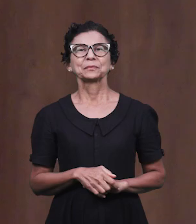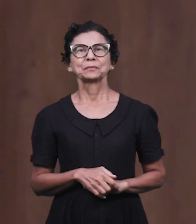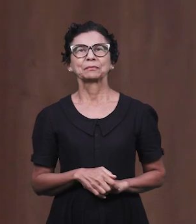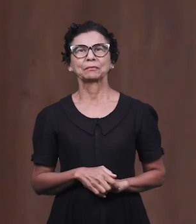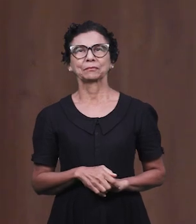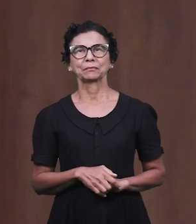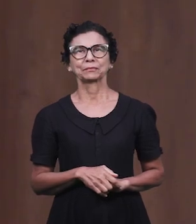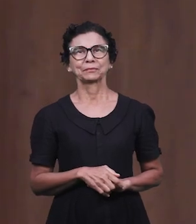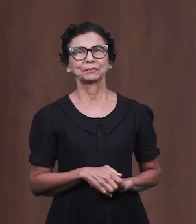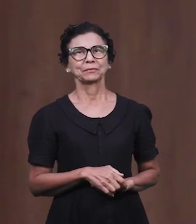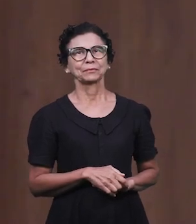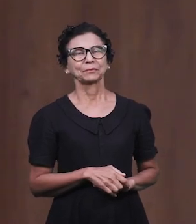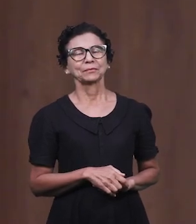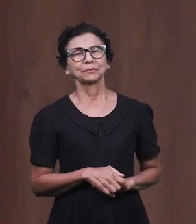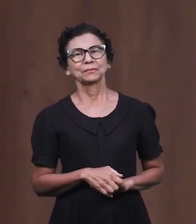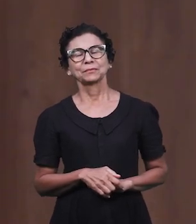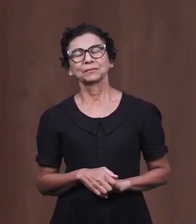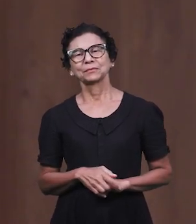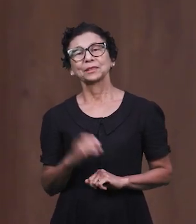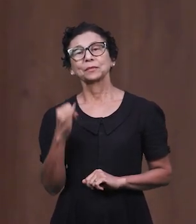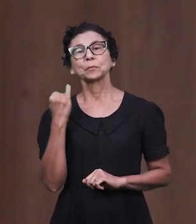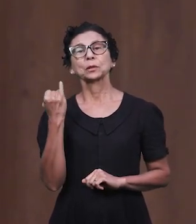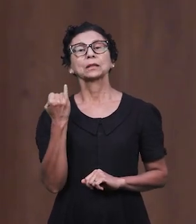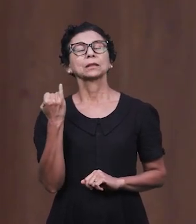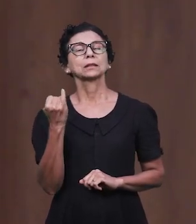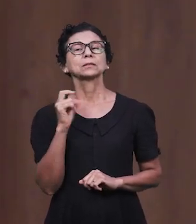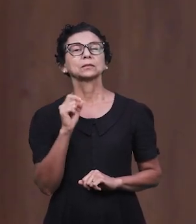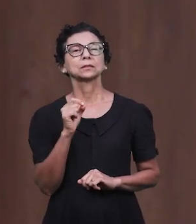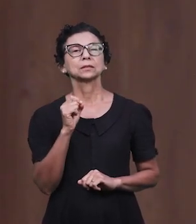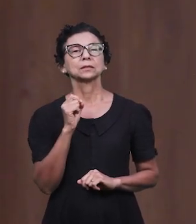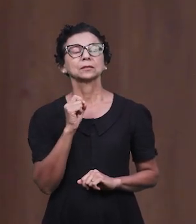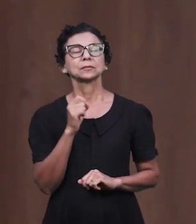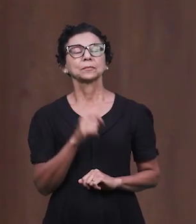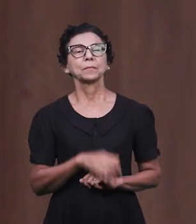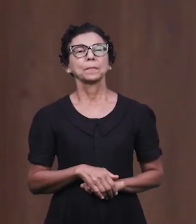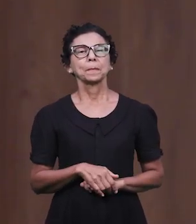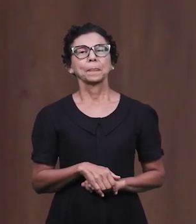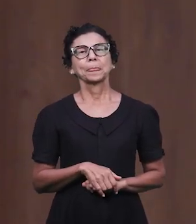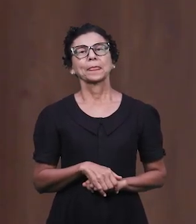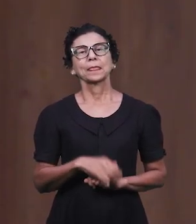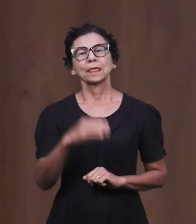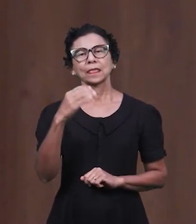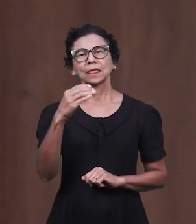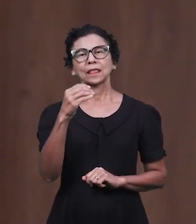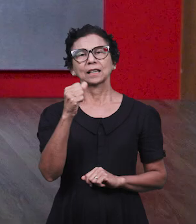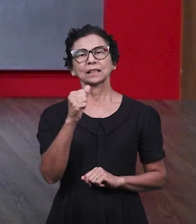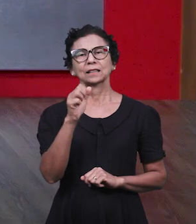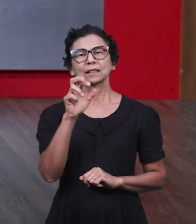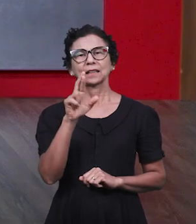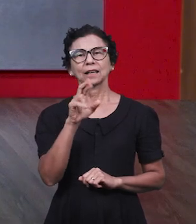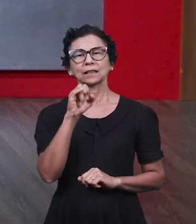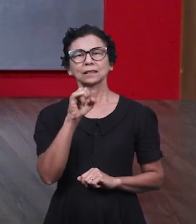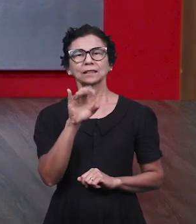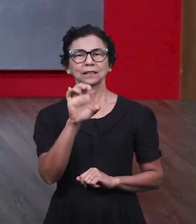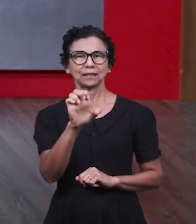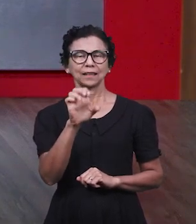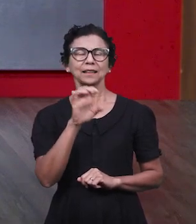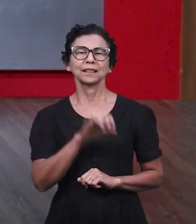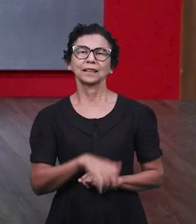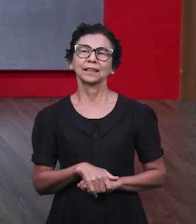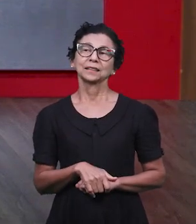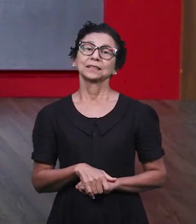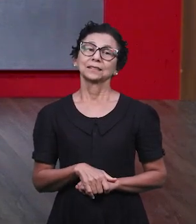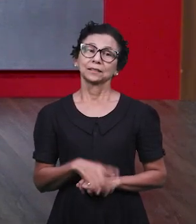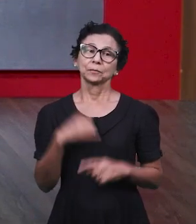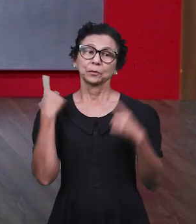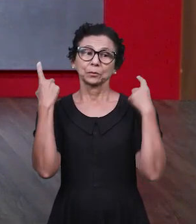aí, o que a gente precisa saber sobre esse tema? Então, cárie é aquele tema que toda mãe, todo pai